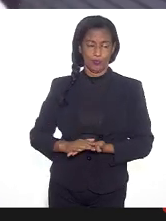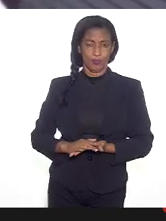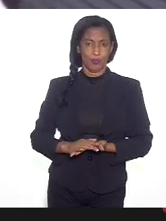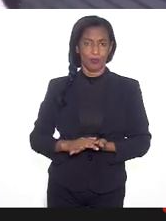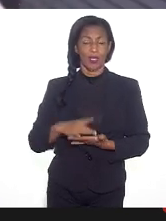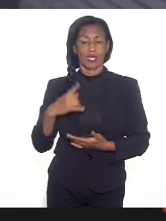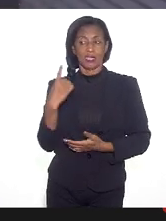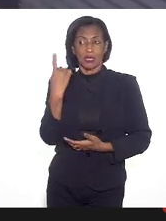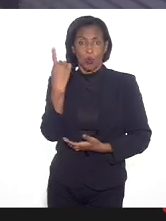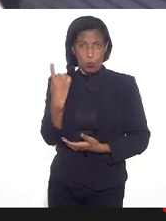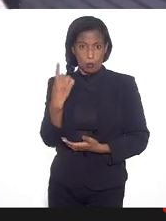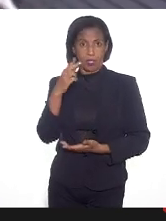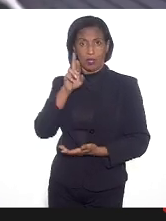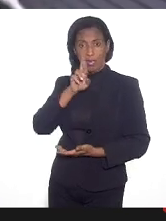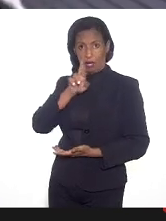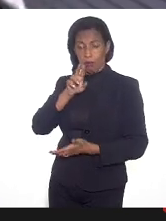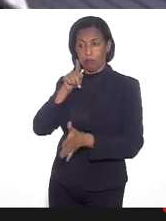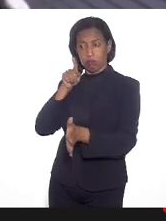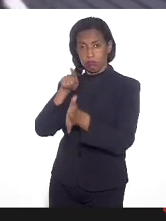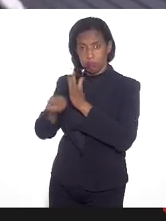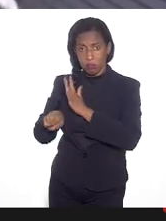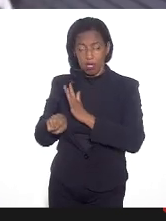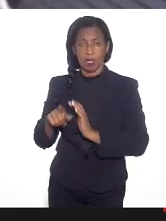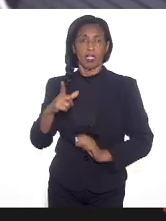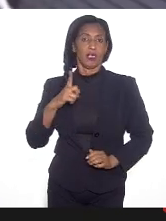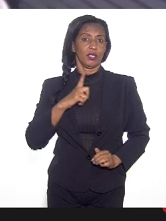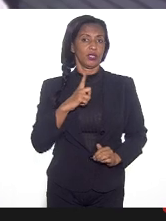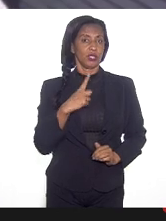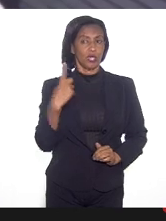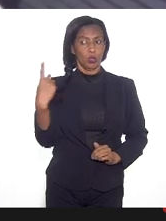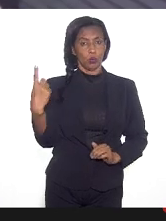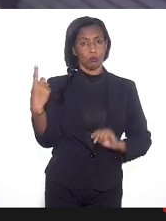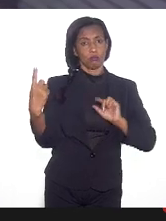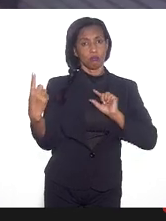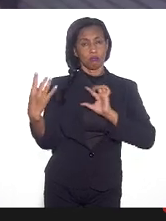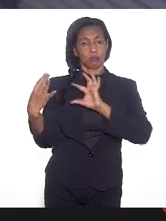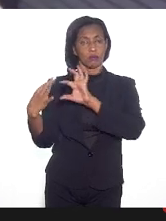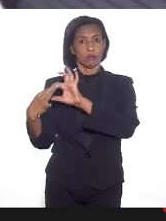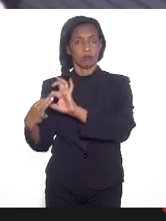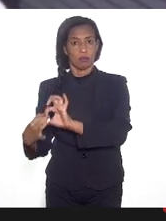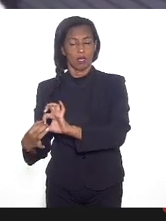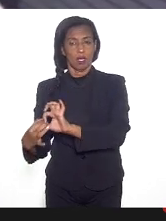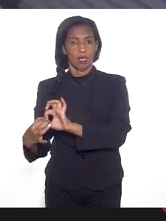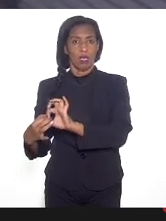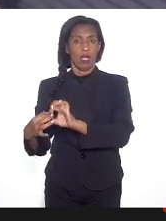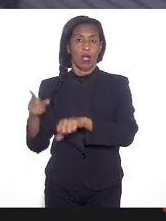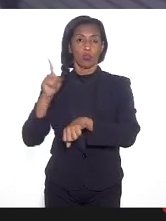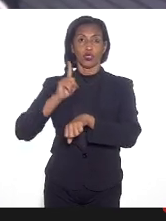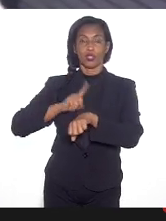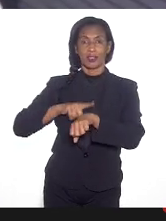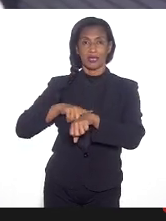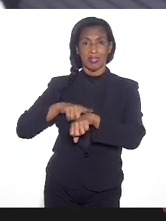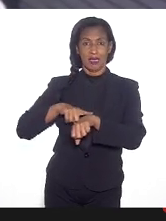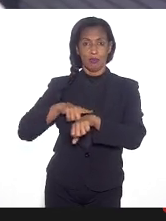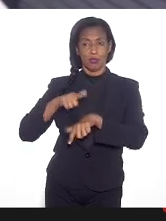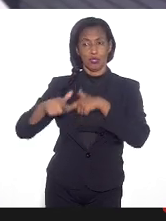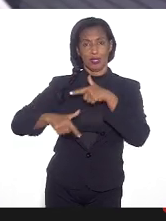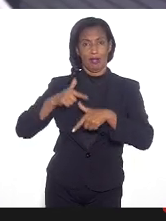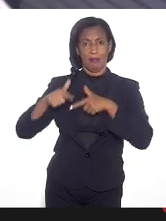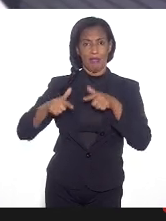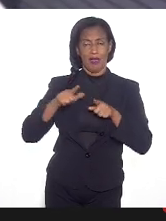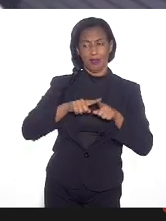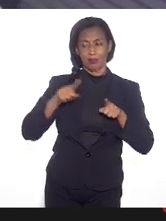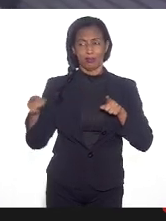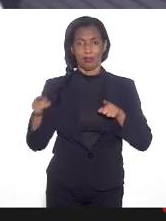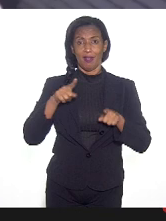em uma das respostas havia uma questão ligada aos temporários, né? E a lei que